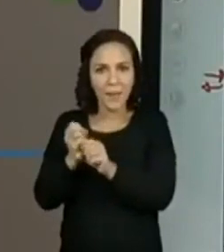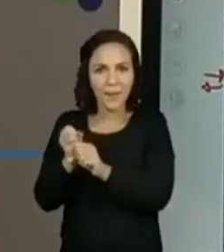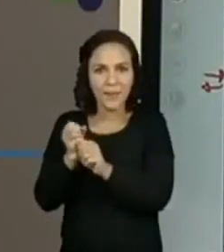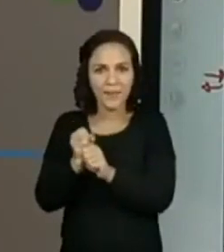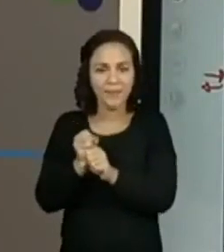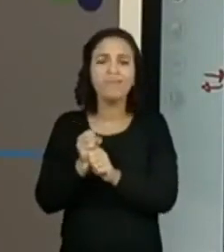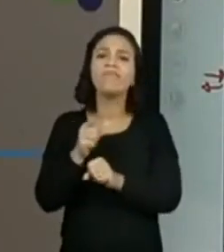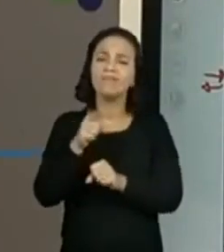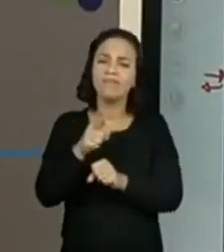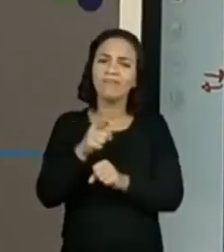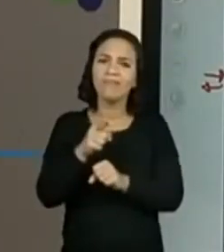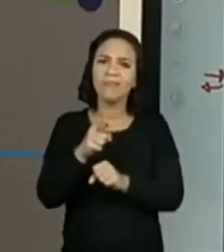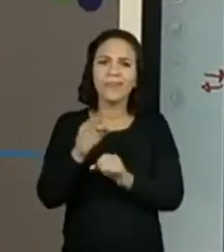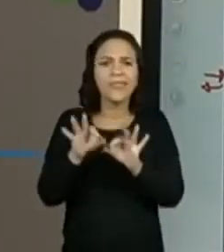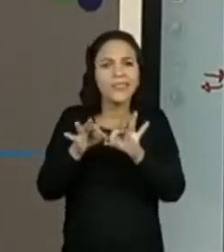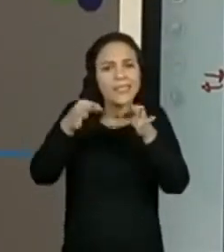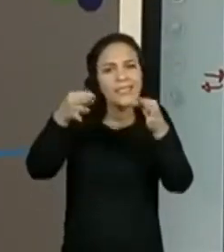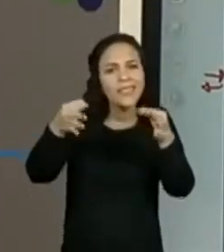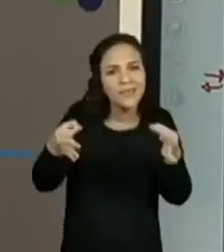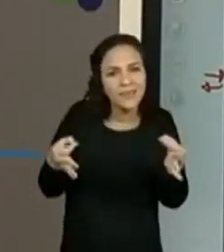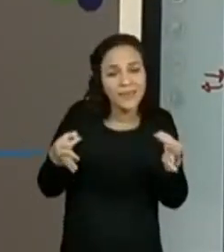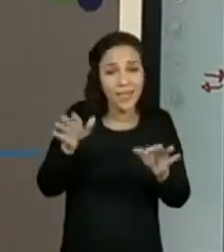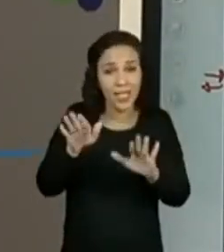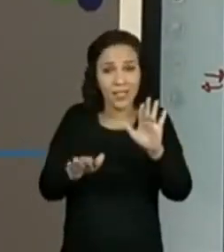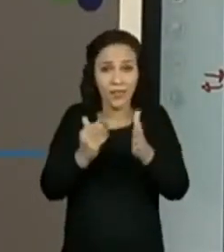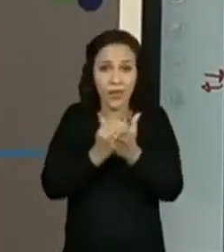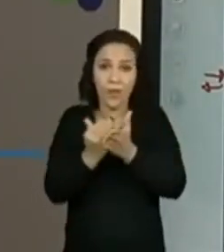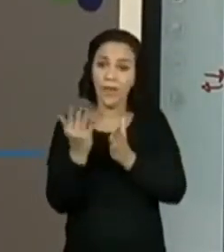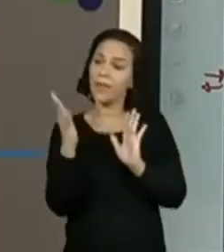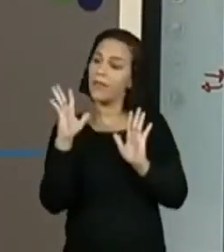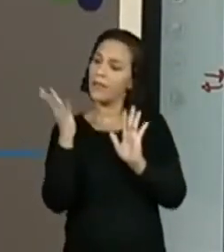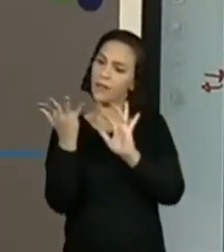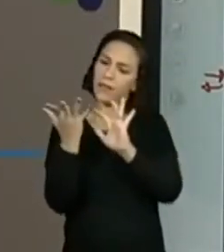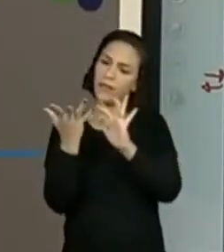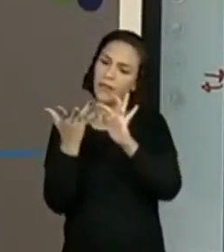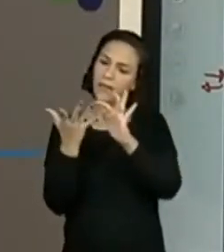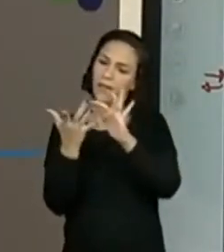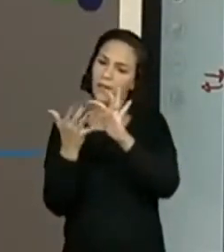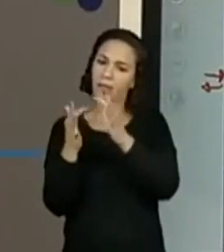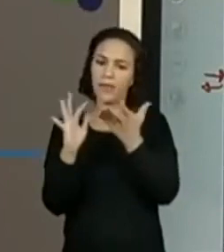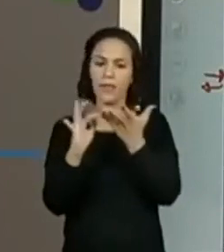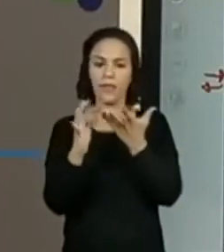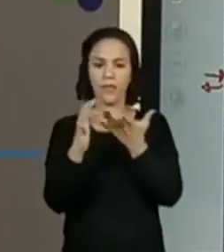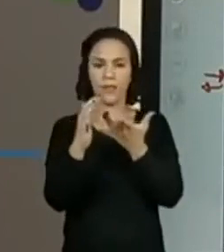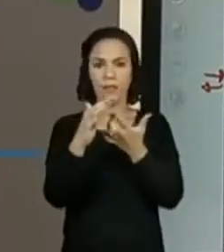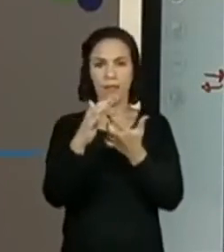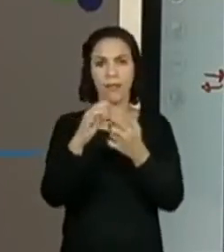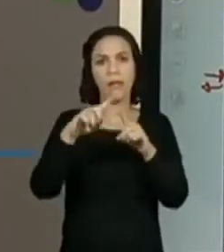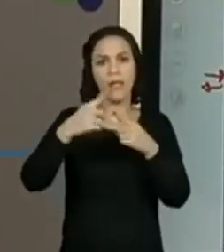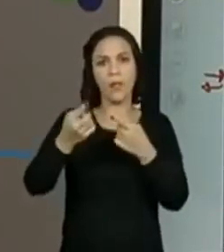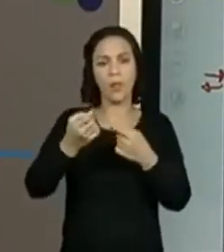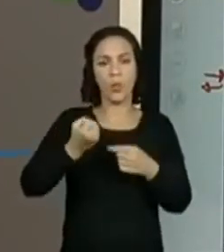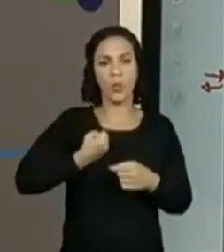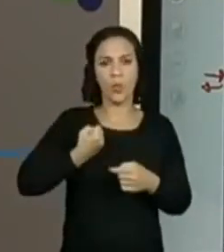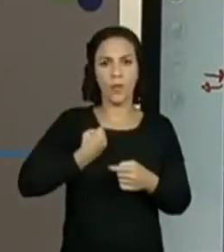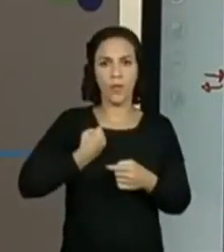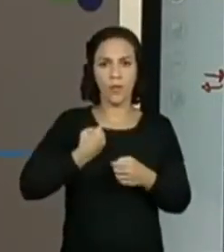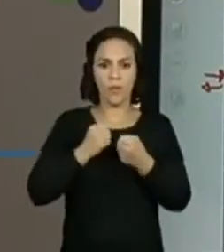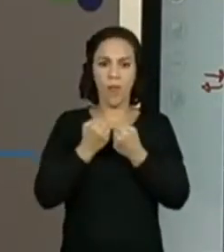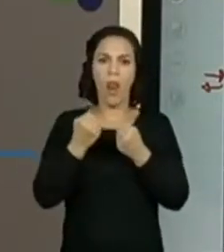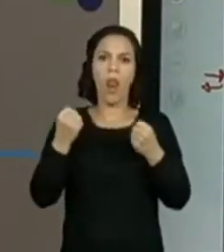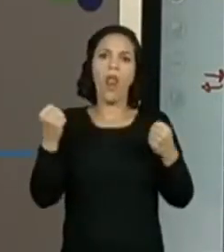uma coisa tão simples, não é? Às vezes começamos a contar nos nossos dedos e depois contamos inúmeras